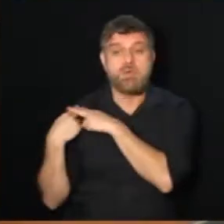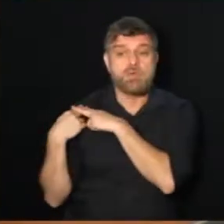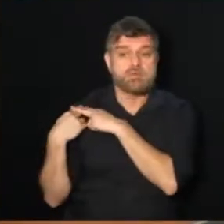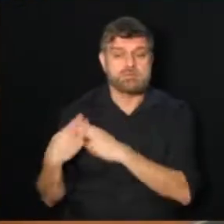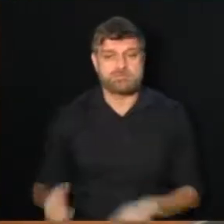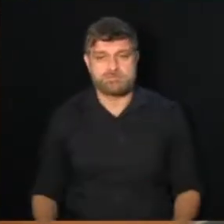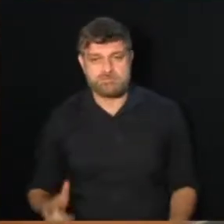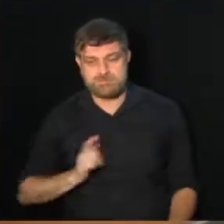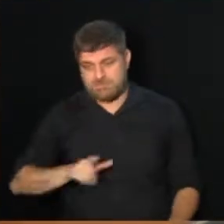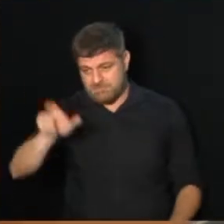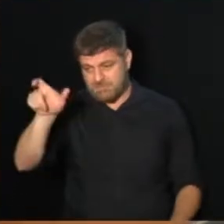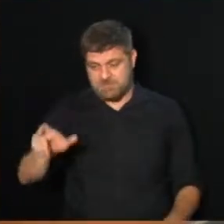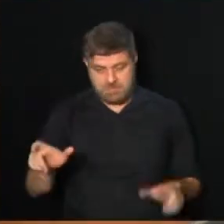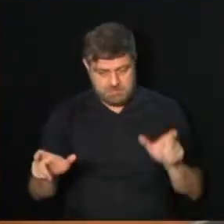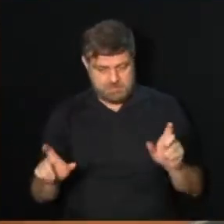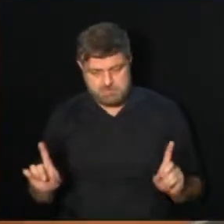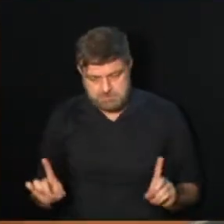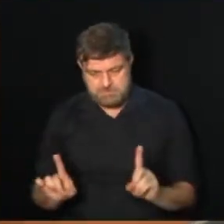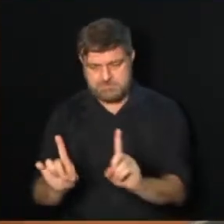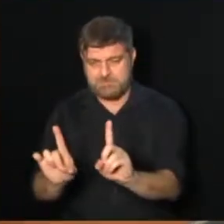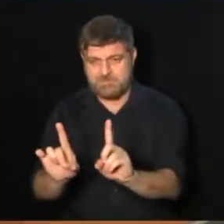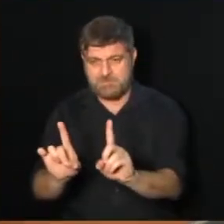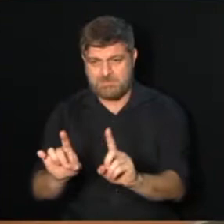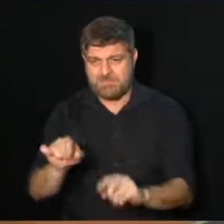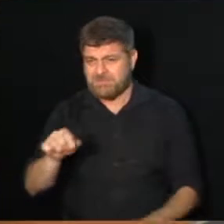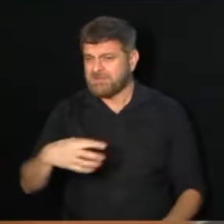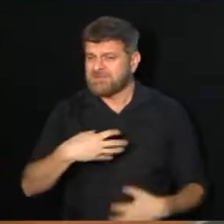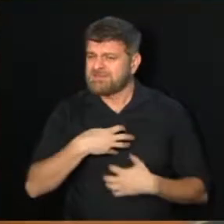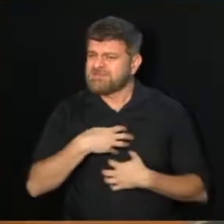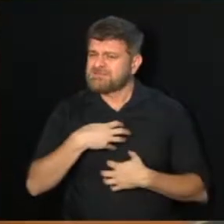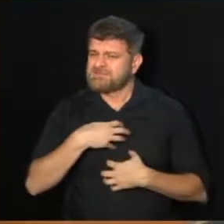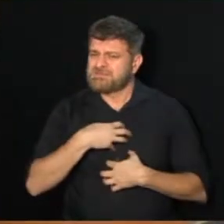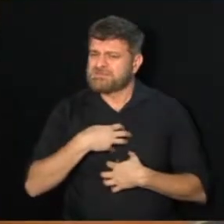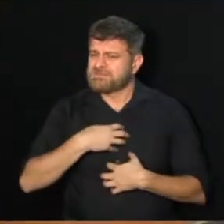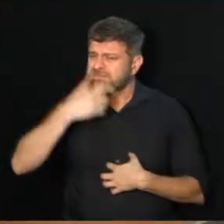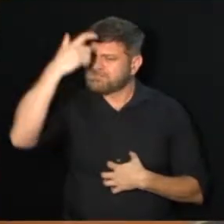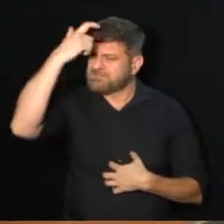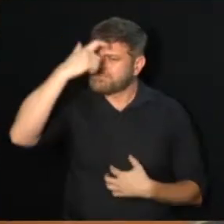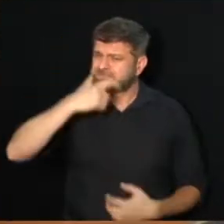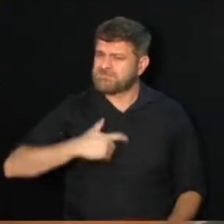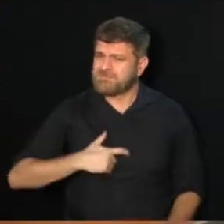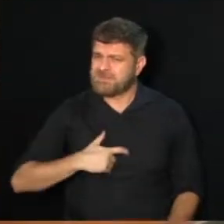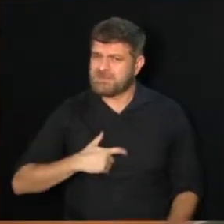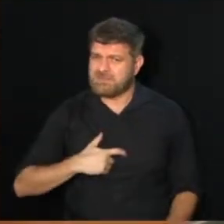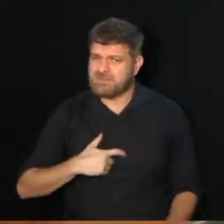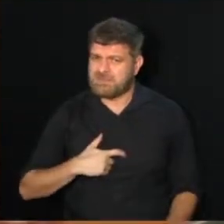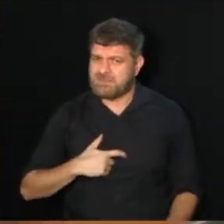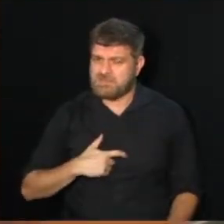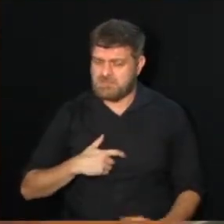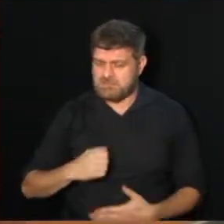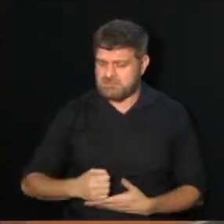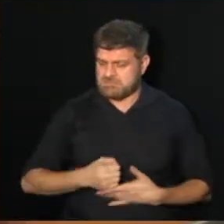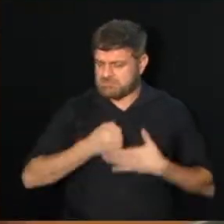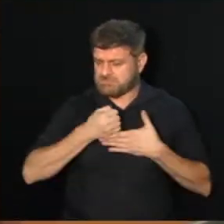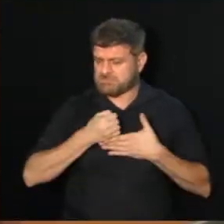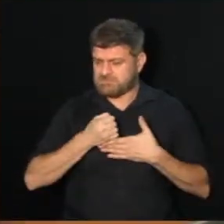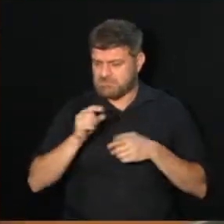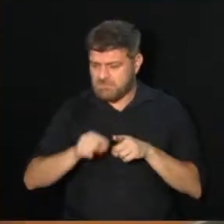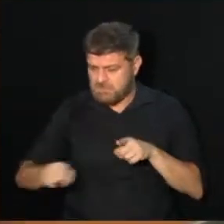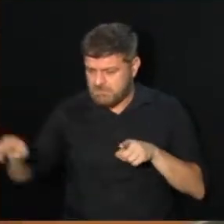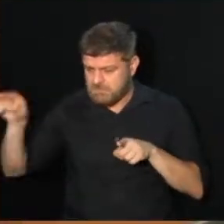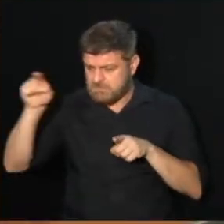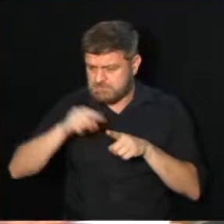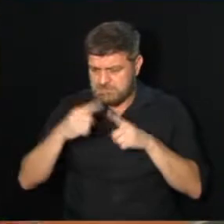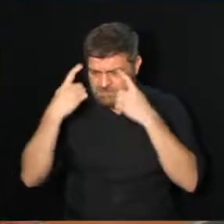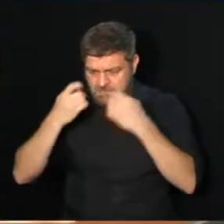a pessoa que está lá participando não se sentir que ela foi reparada, não houve um círculo restaurativo, não